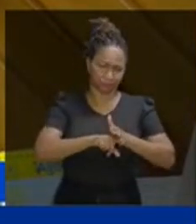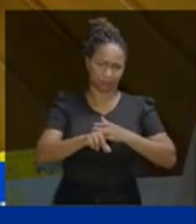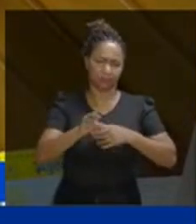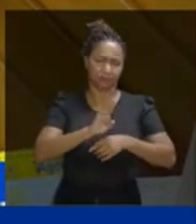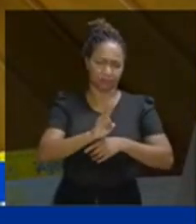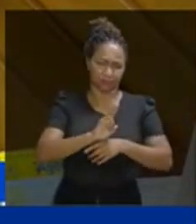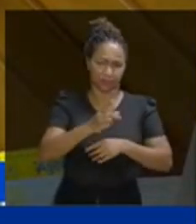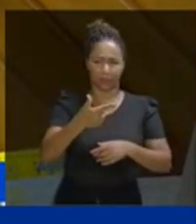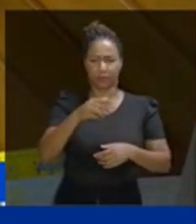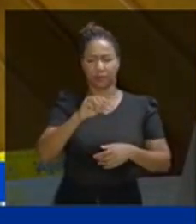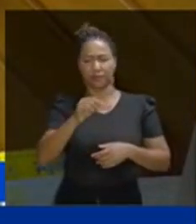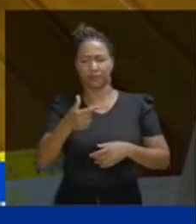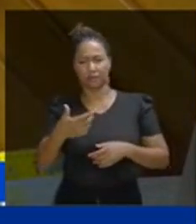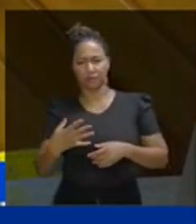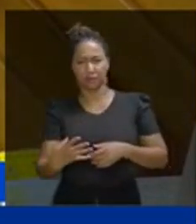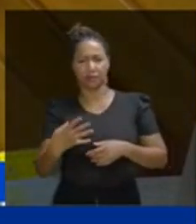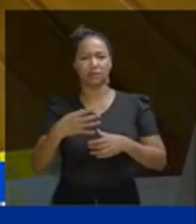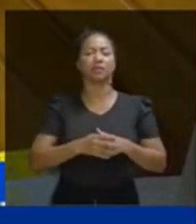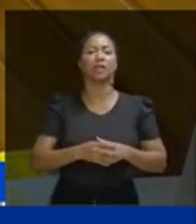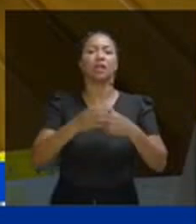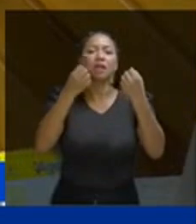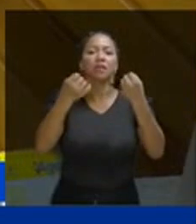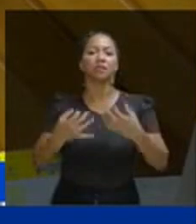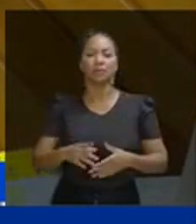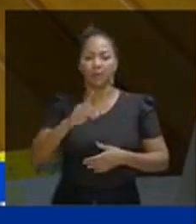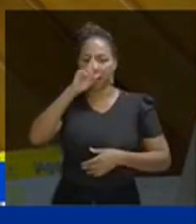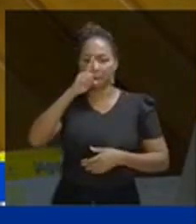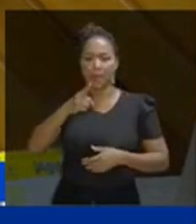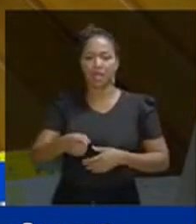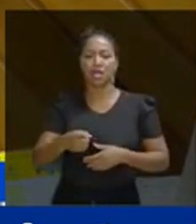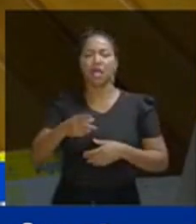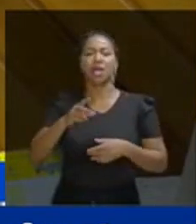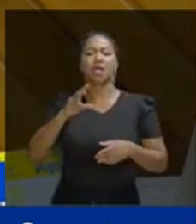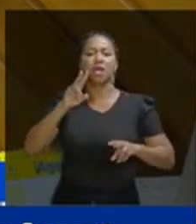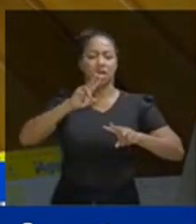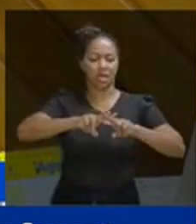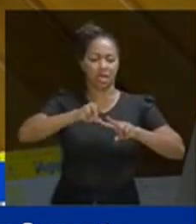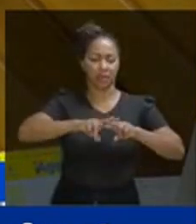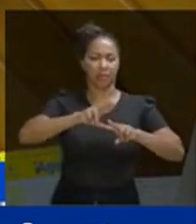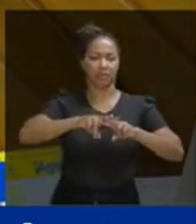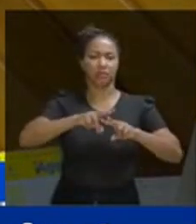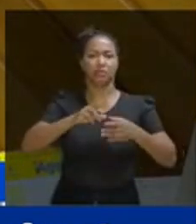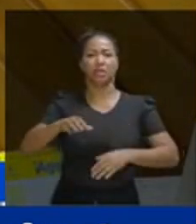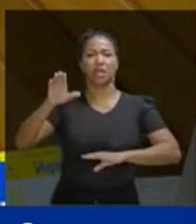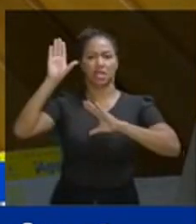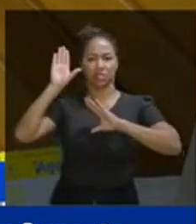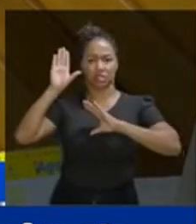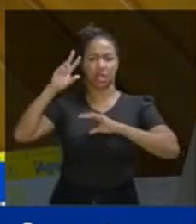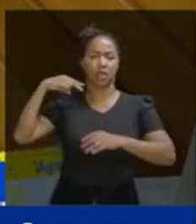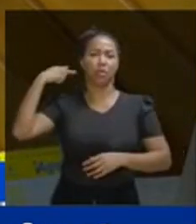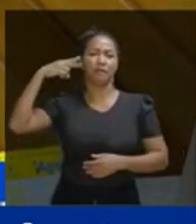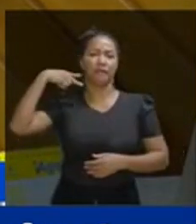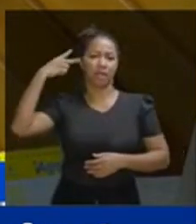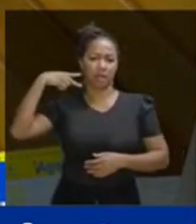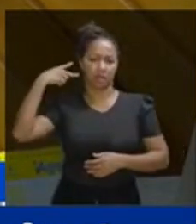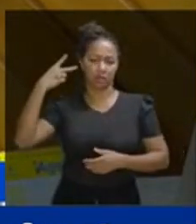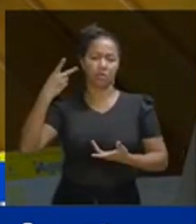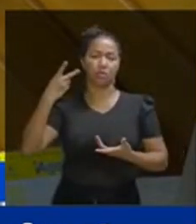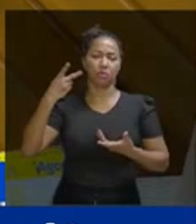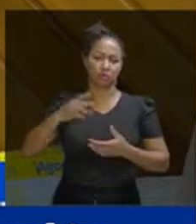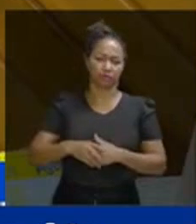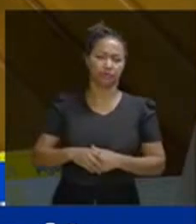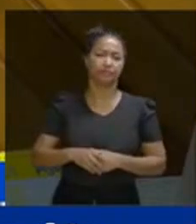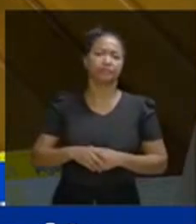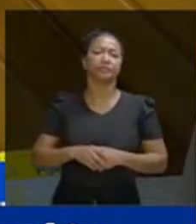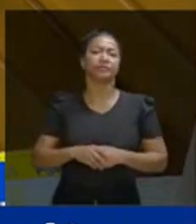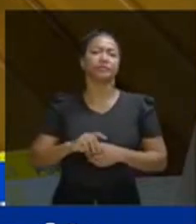0600-078 de 2024, se extrai que a ordem de prisão provisória do impetrante, candidato ao cargo de vereador, tem